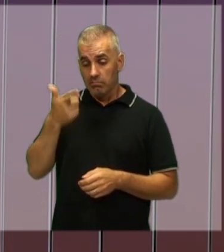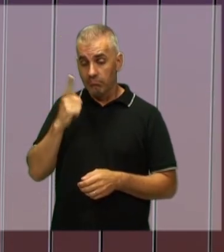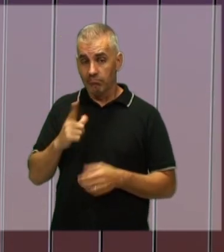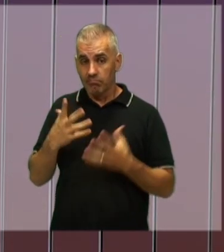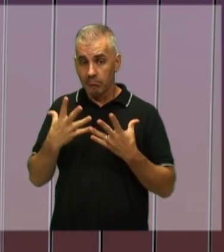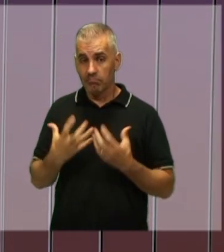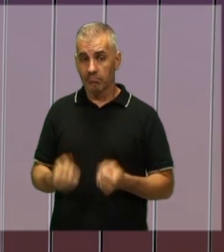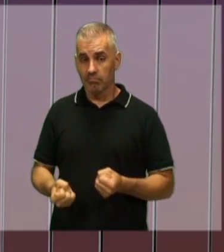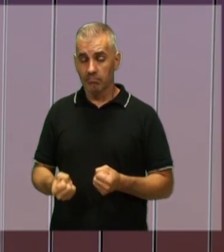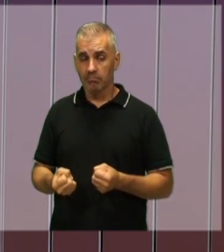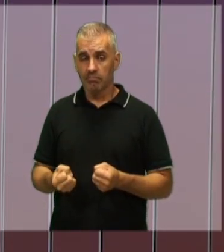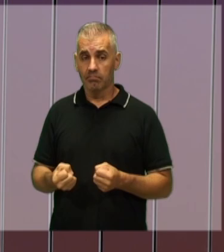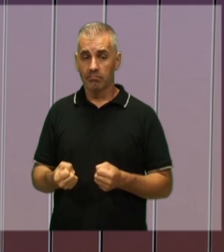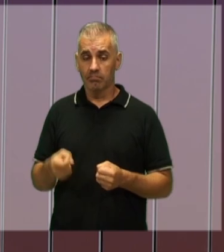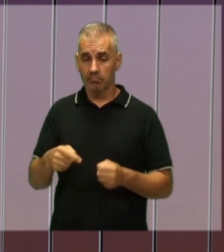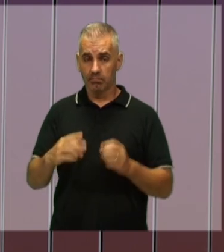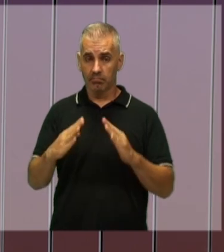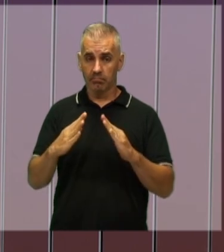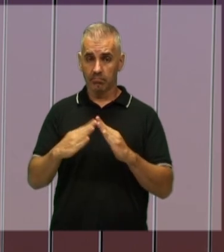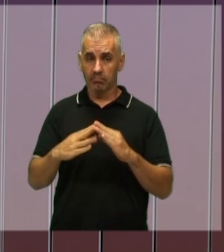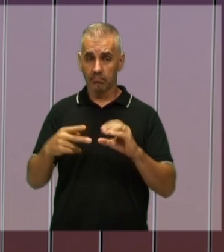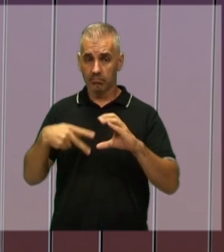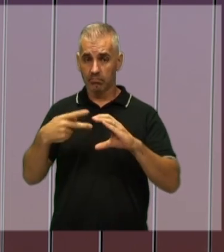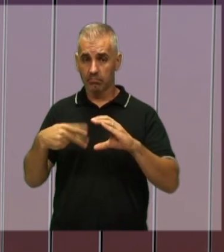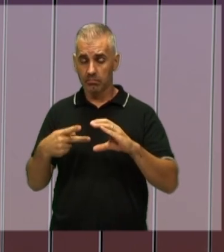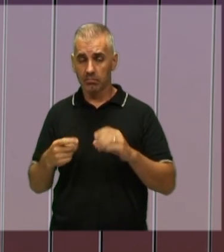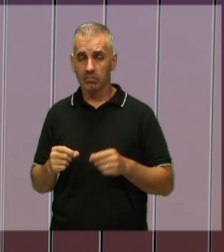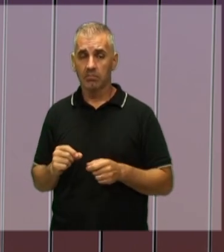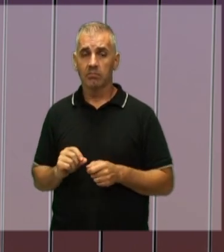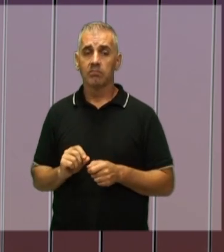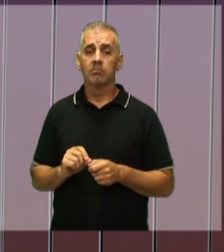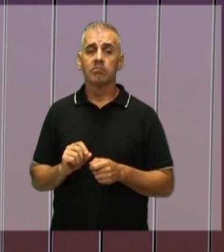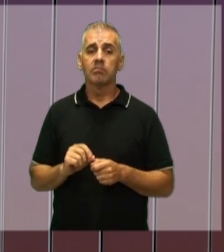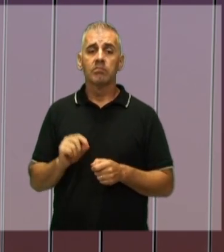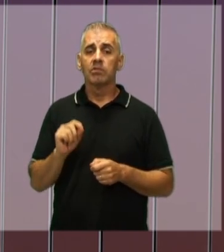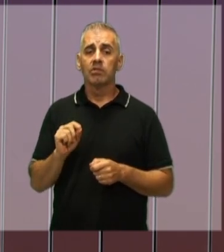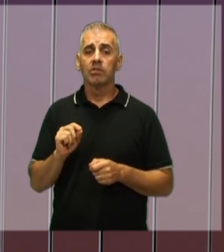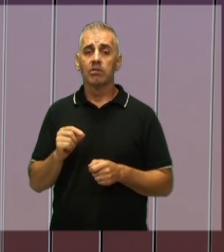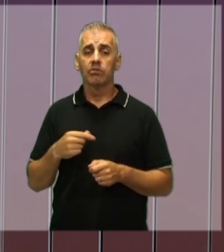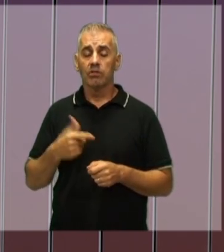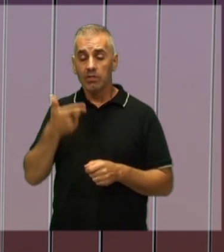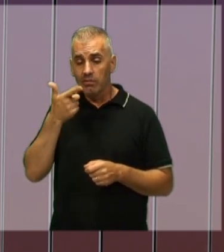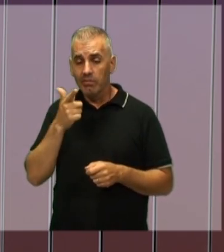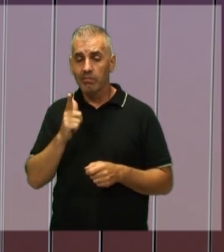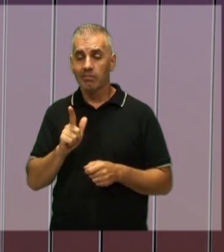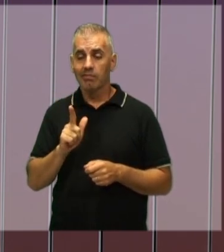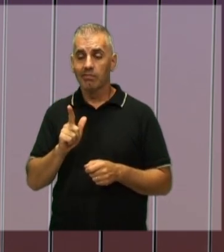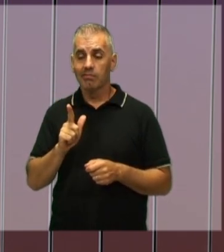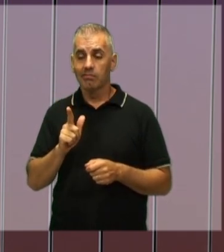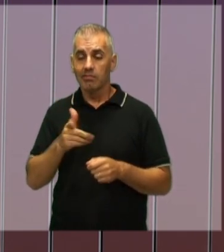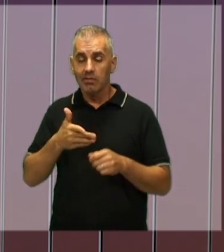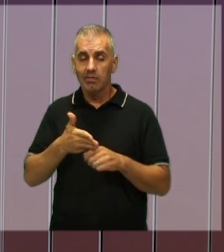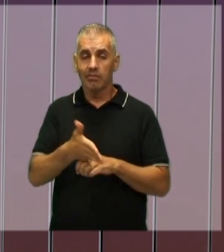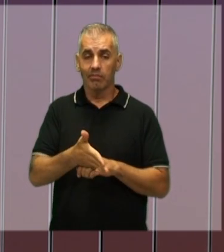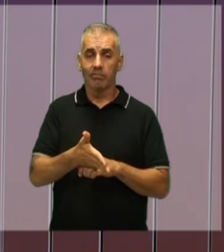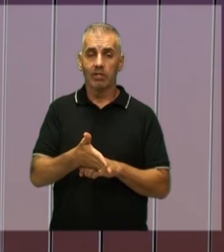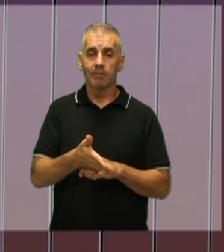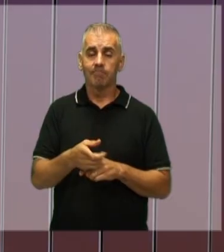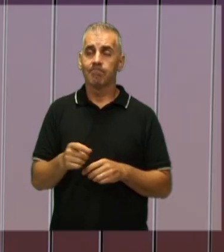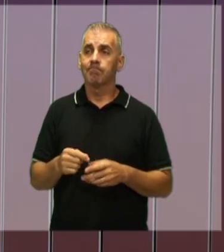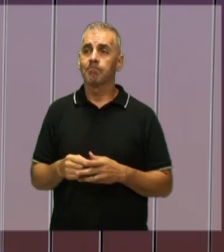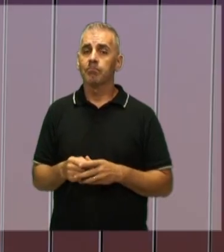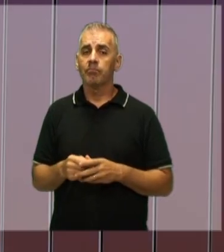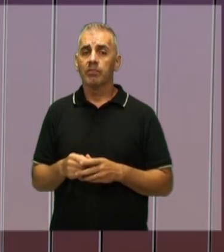naming right. O que é o naming right para quem, né, de repente, que negócio é esse, tá? Por exemplo, o Maurício tem